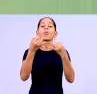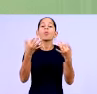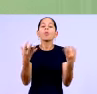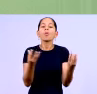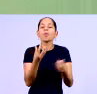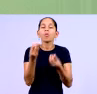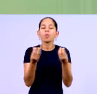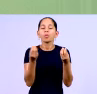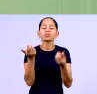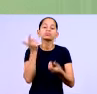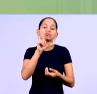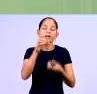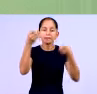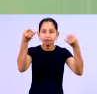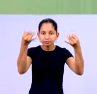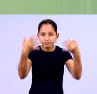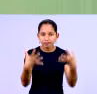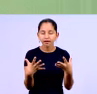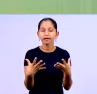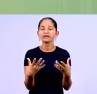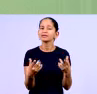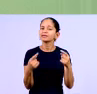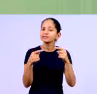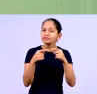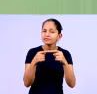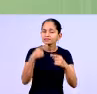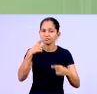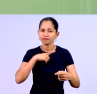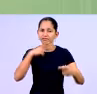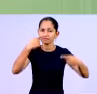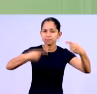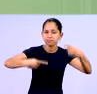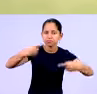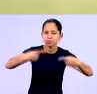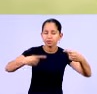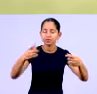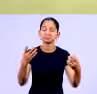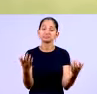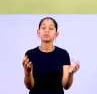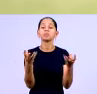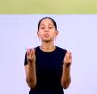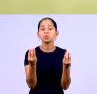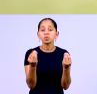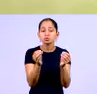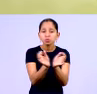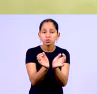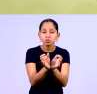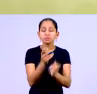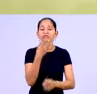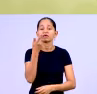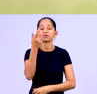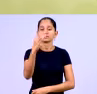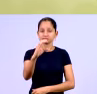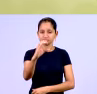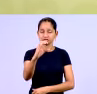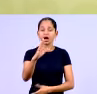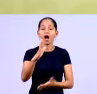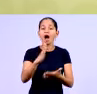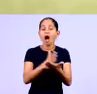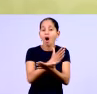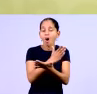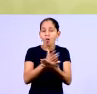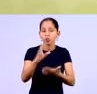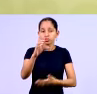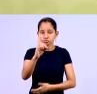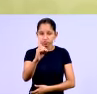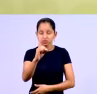da sociedade limitada. Essa aí também teve discussão, professor? Então, a maioria dos grupos optaram pela C, alguns grupos pela D